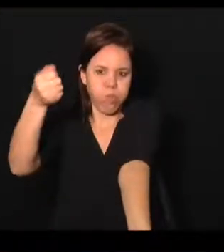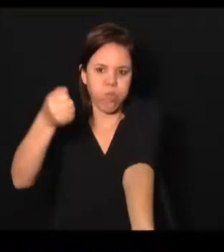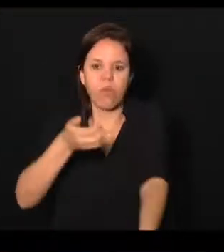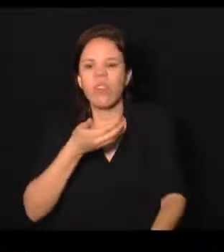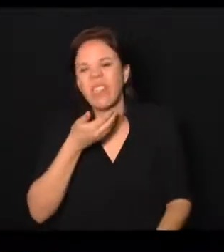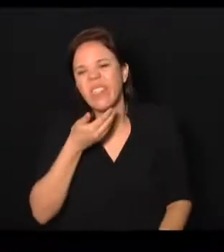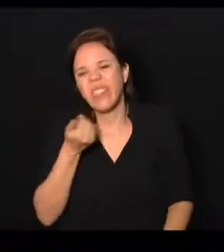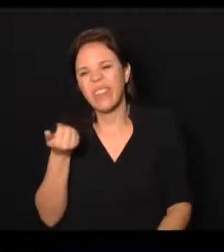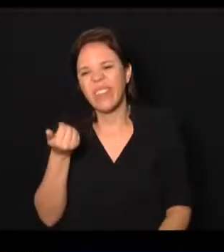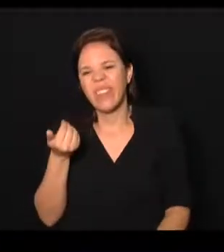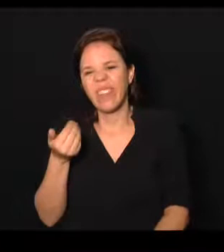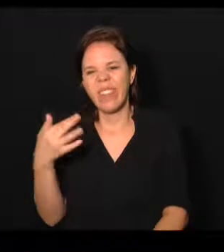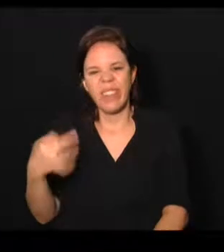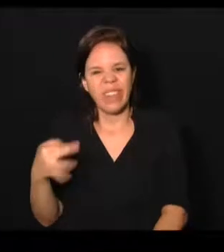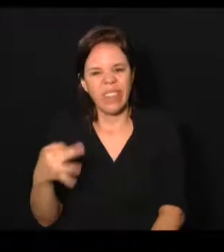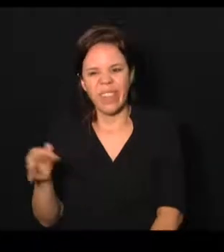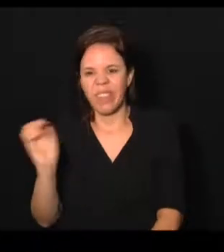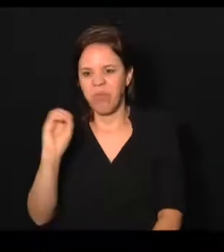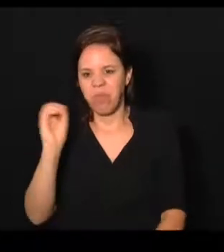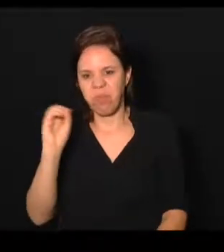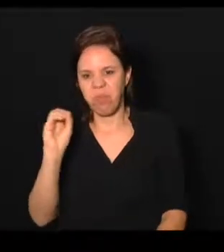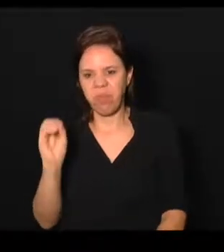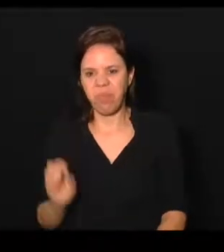retirar o sangue durante a doação.